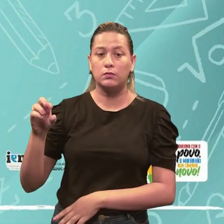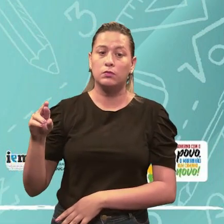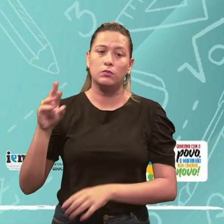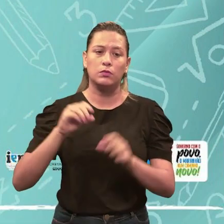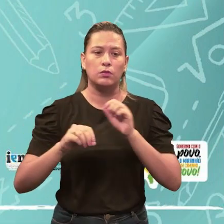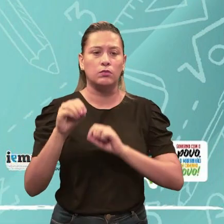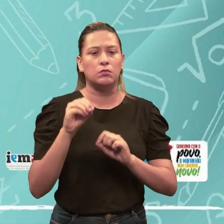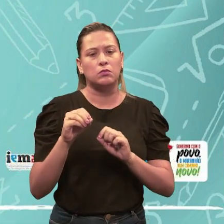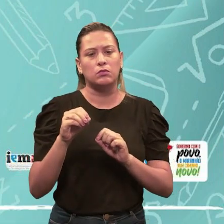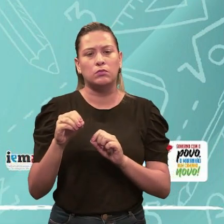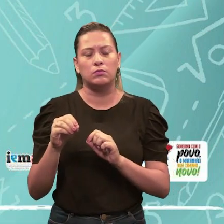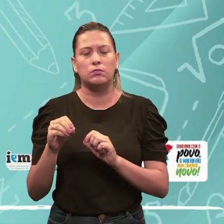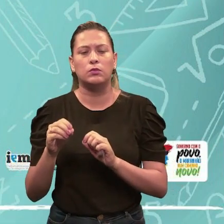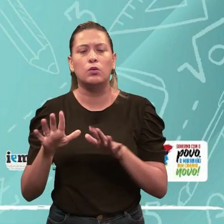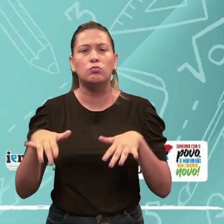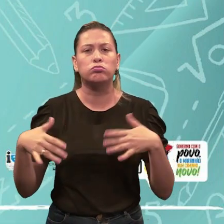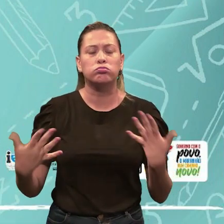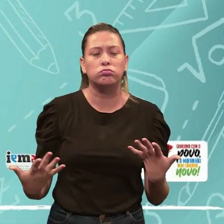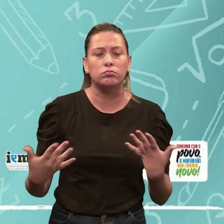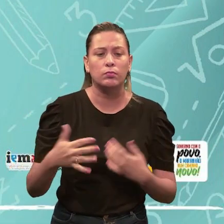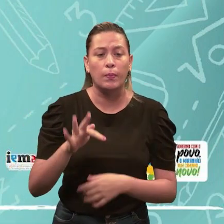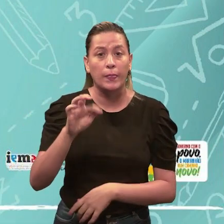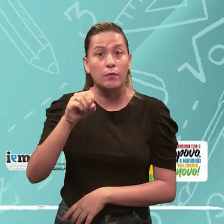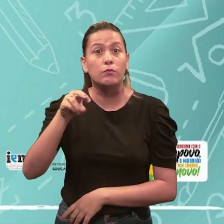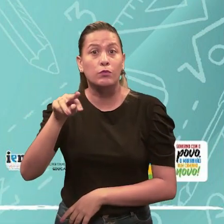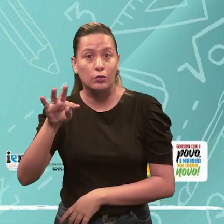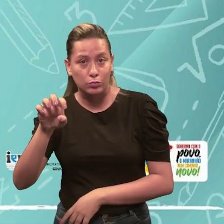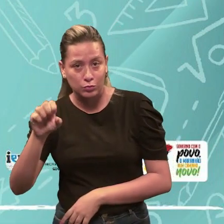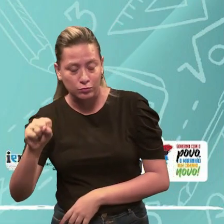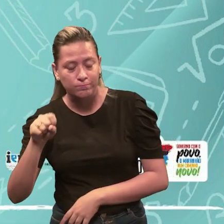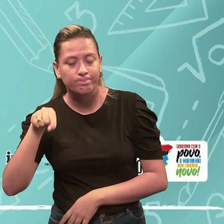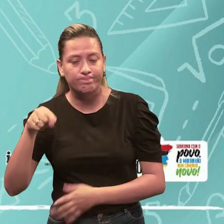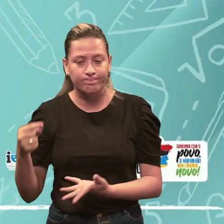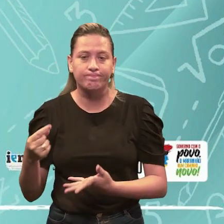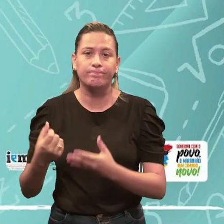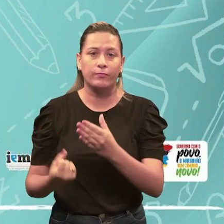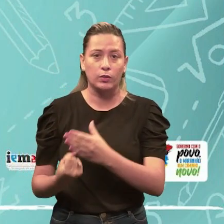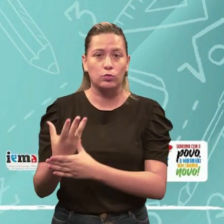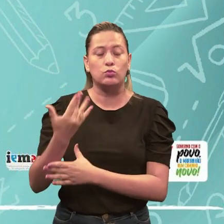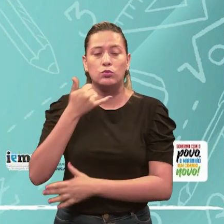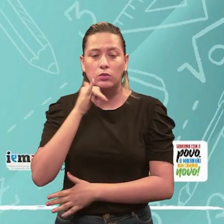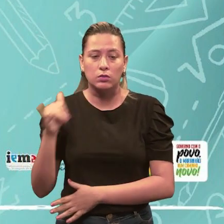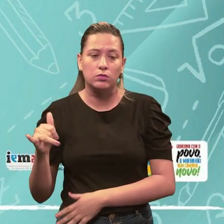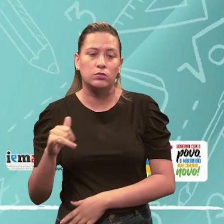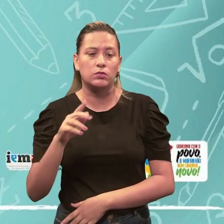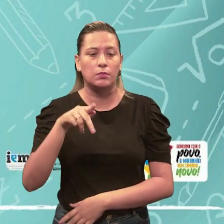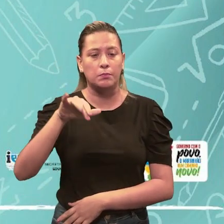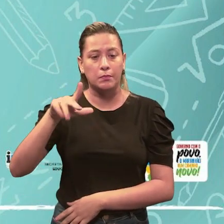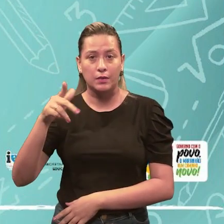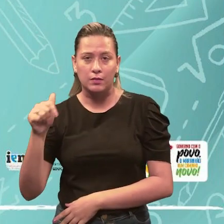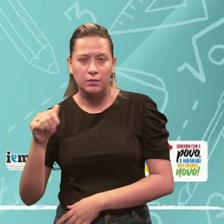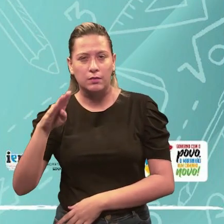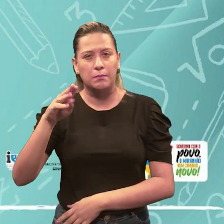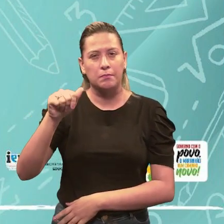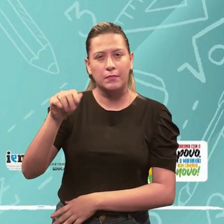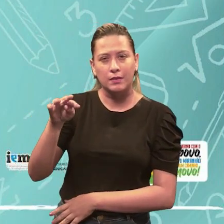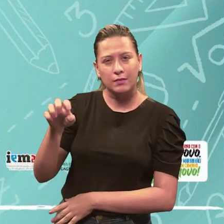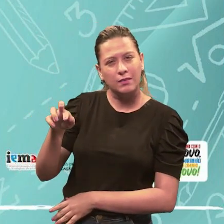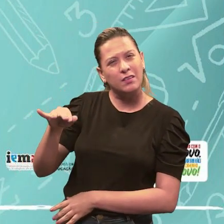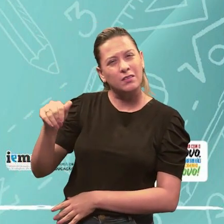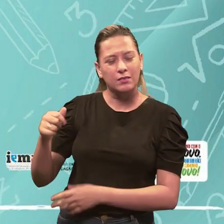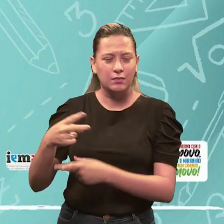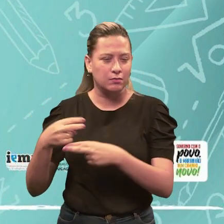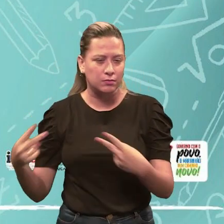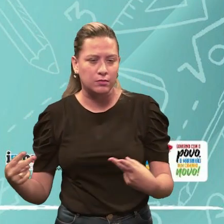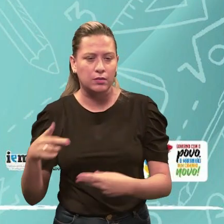fontes são as principais geradoras de energia, né? São as fontes. A pilha, a bateria e por aí vai.